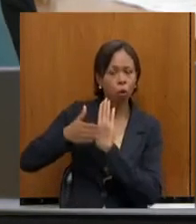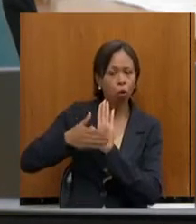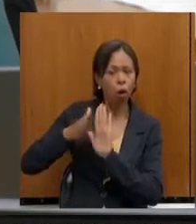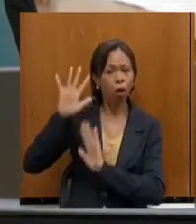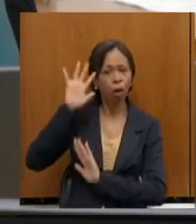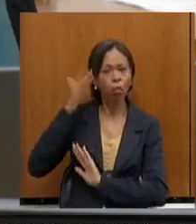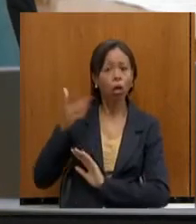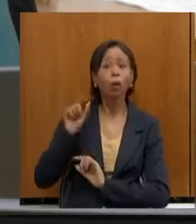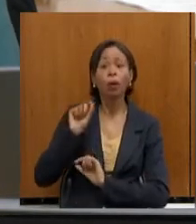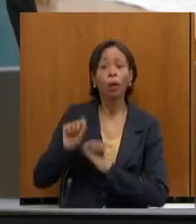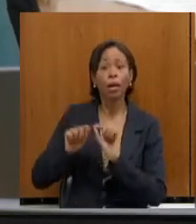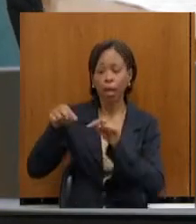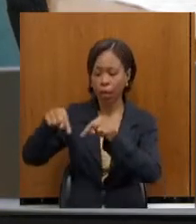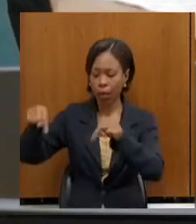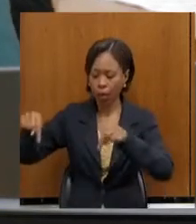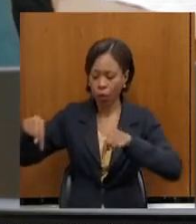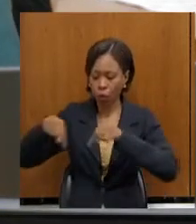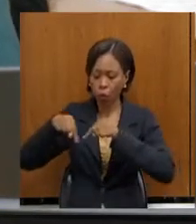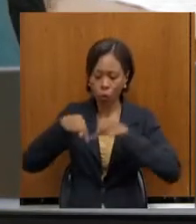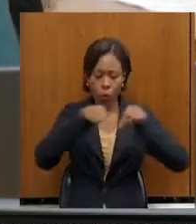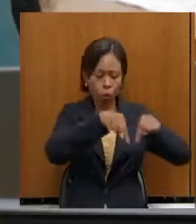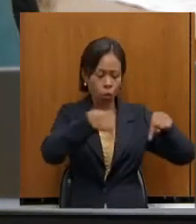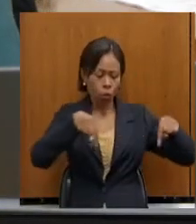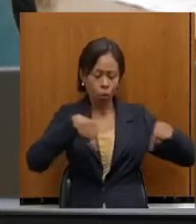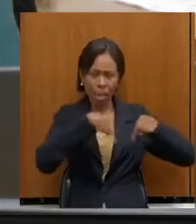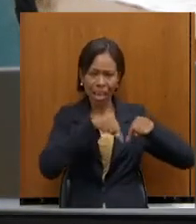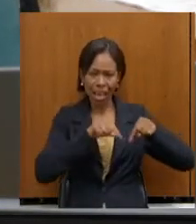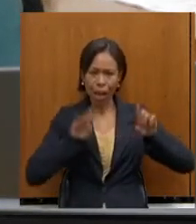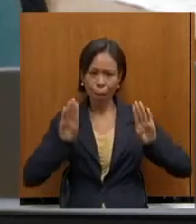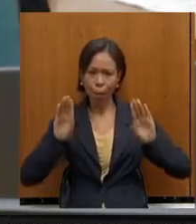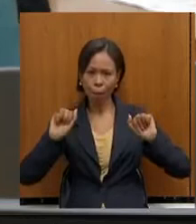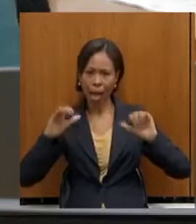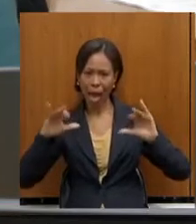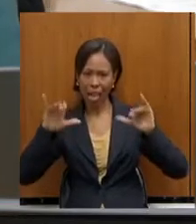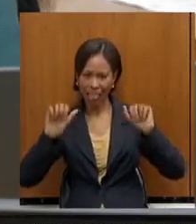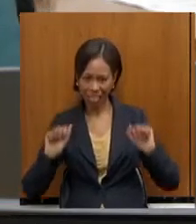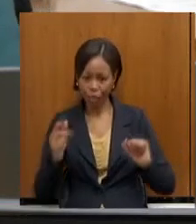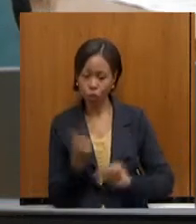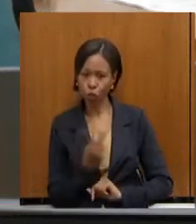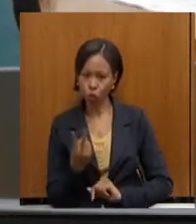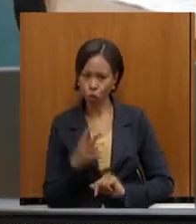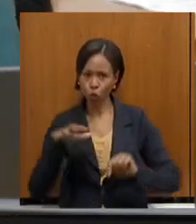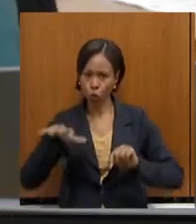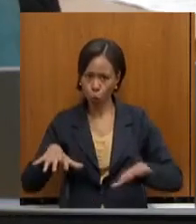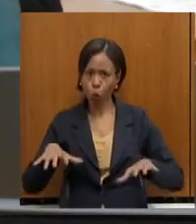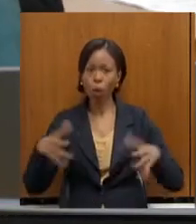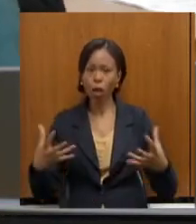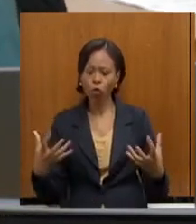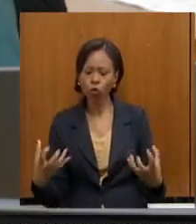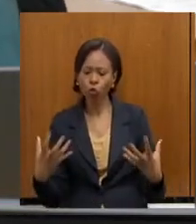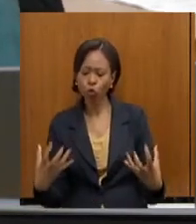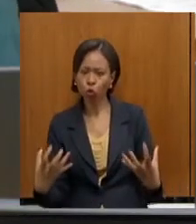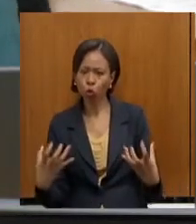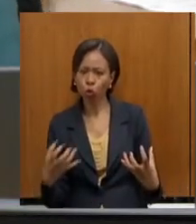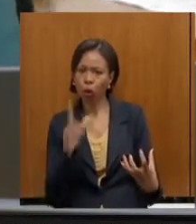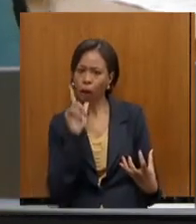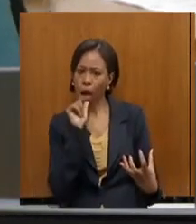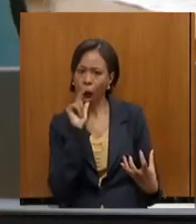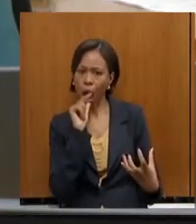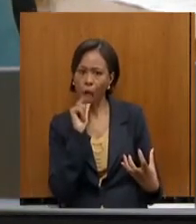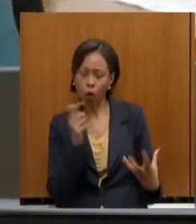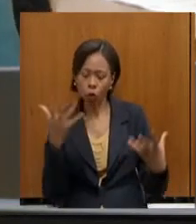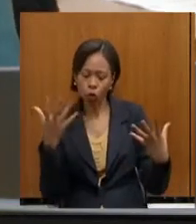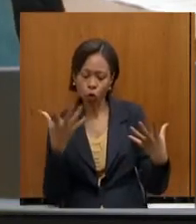duas bacias de contenção elas são infra-estruturas de grande porte que tem o objetivo de reter água